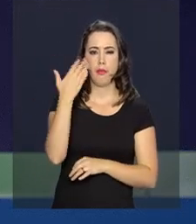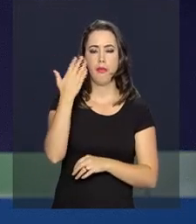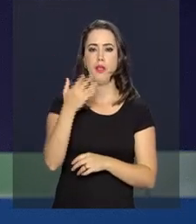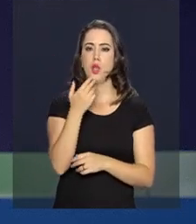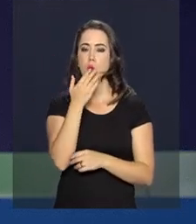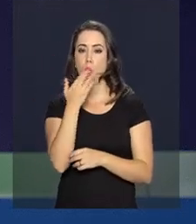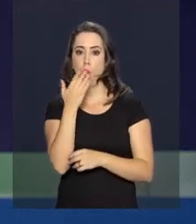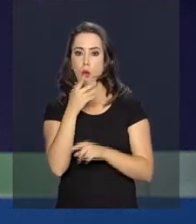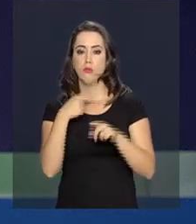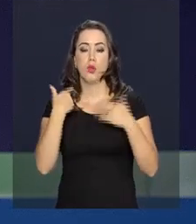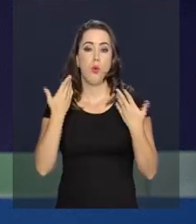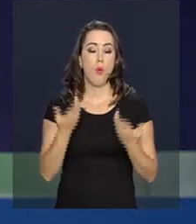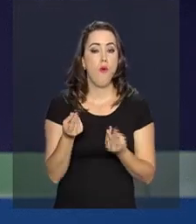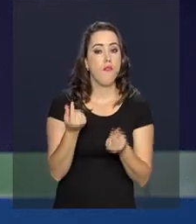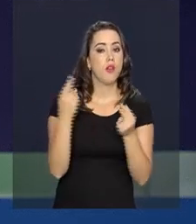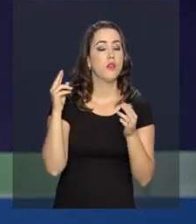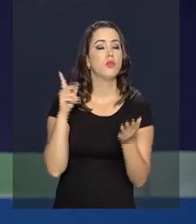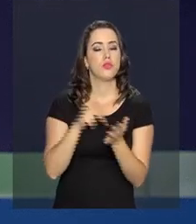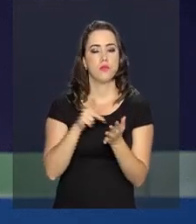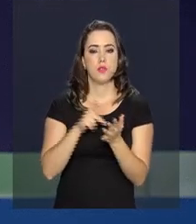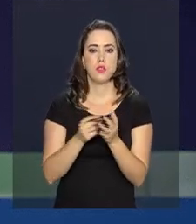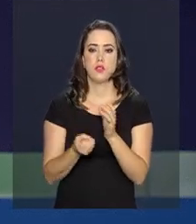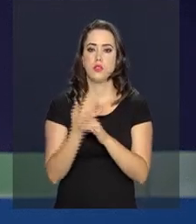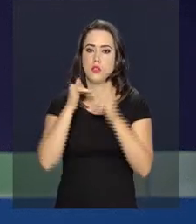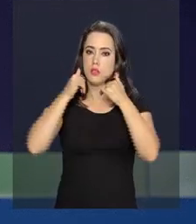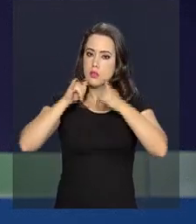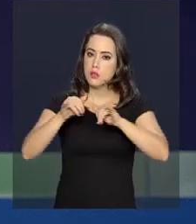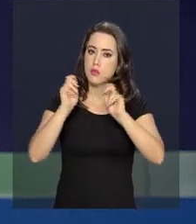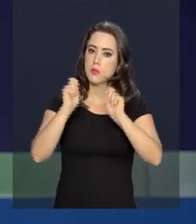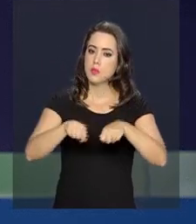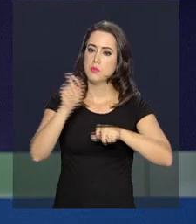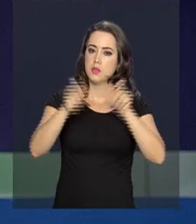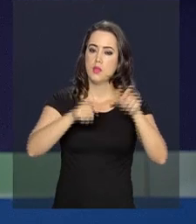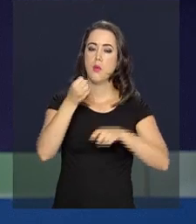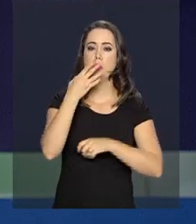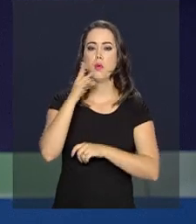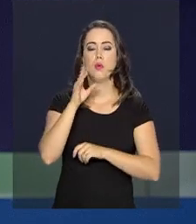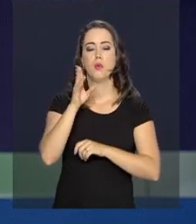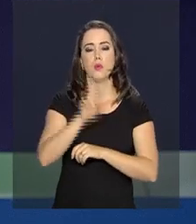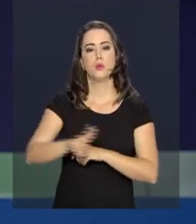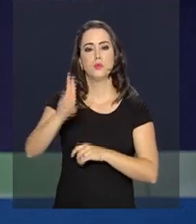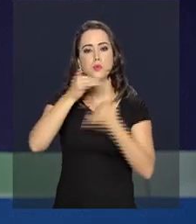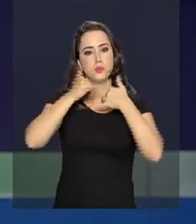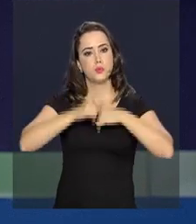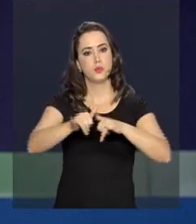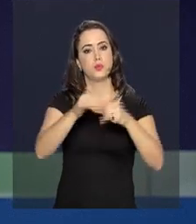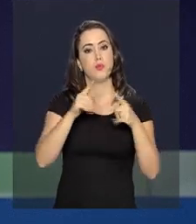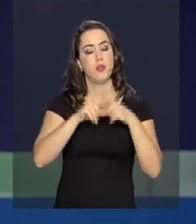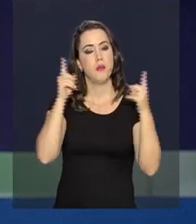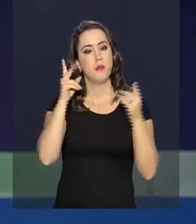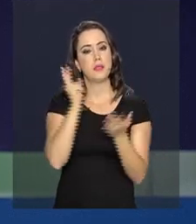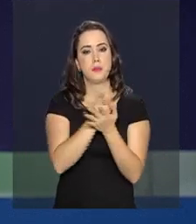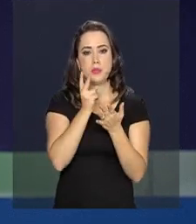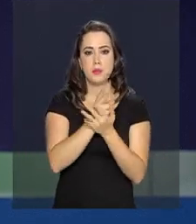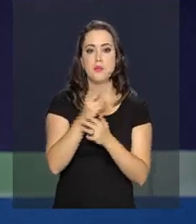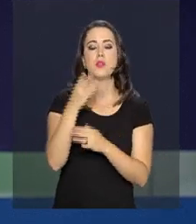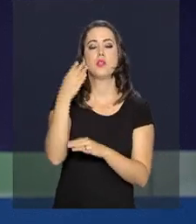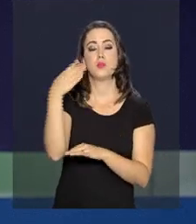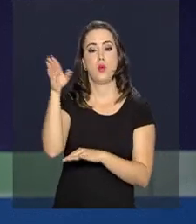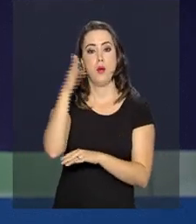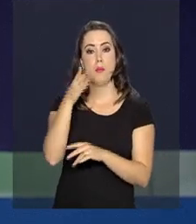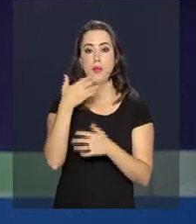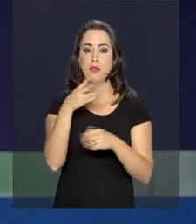sinaliza o custo real da energia gerada, possibilitando aos consumidores o bom uso da energia energia elétrica. Mas mesmo com a bandeira